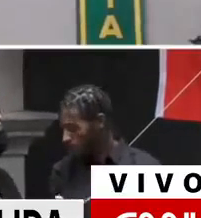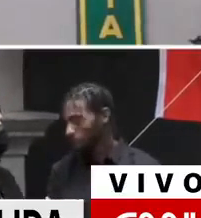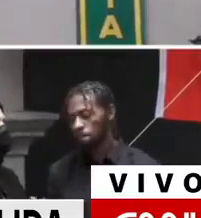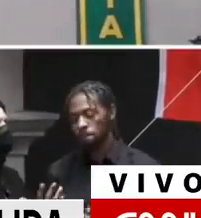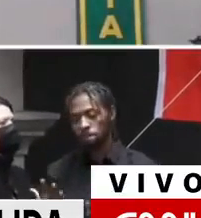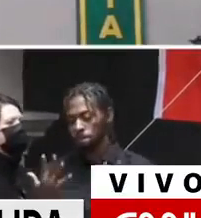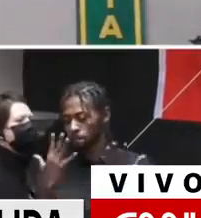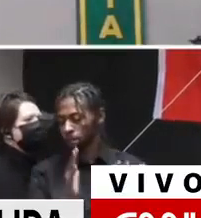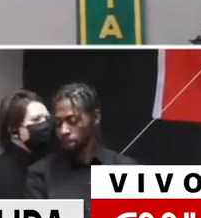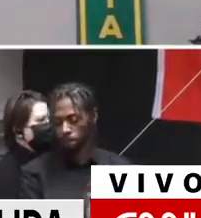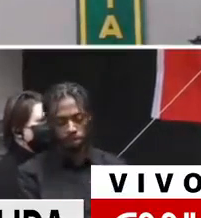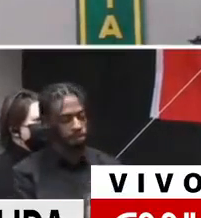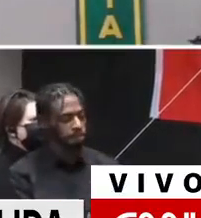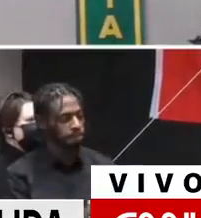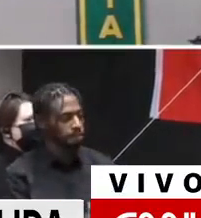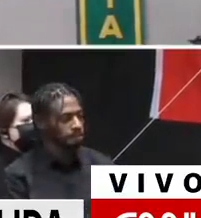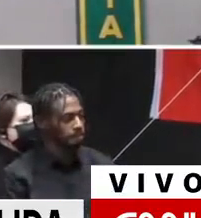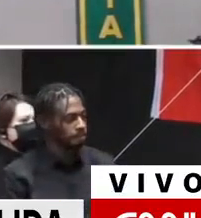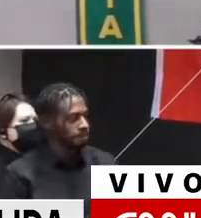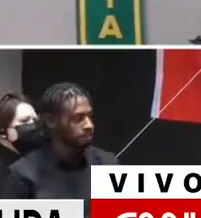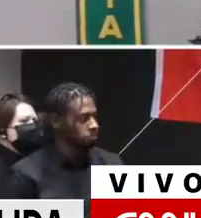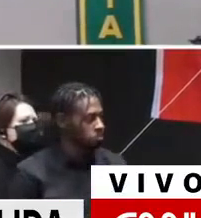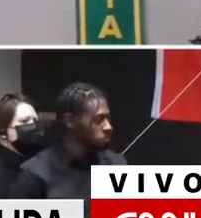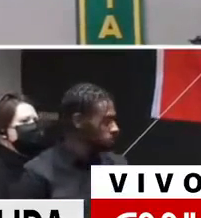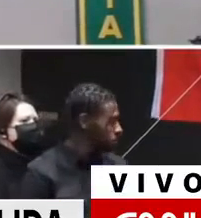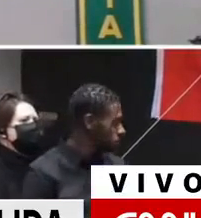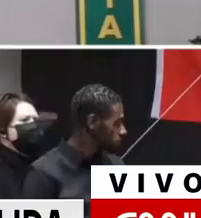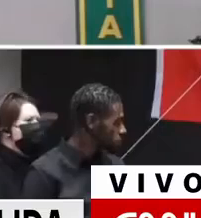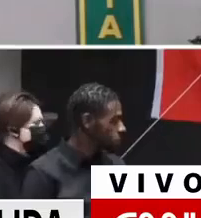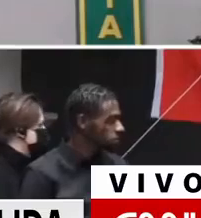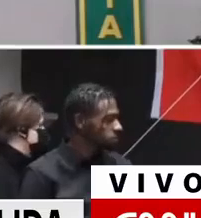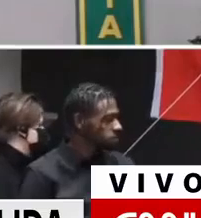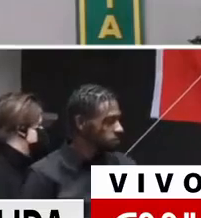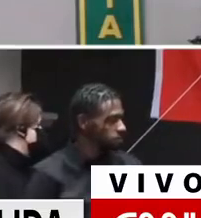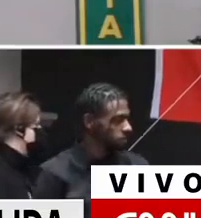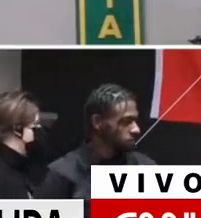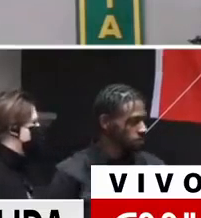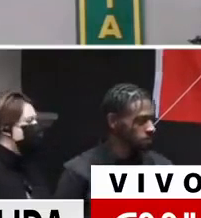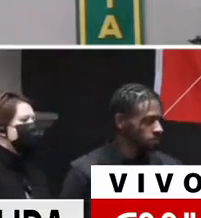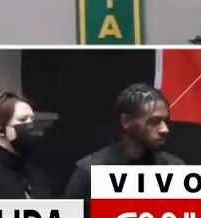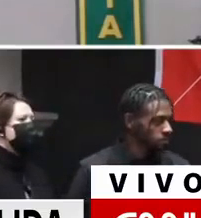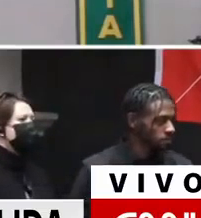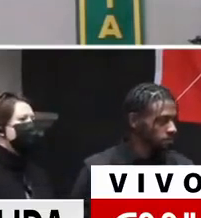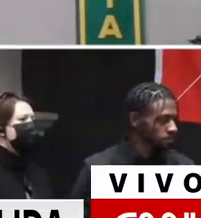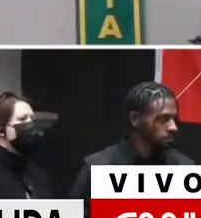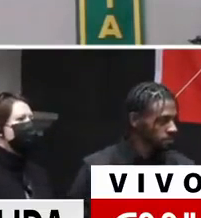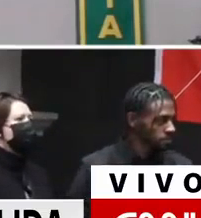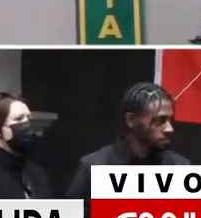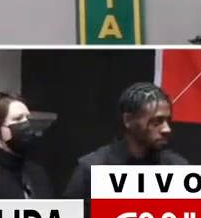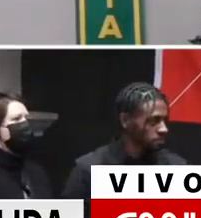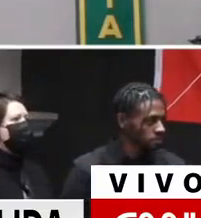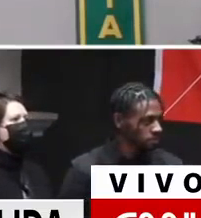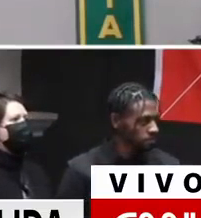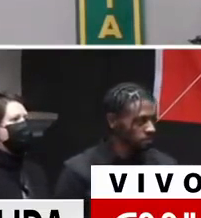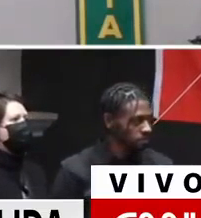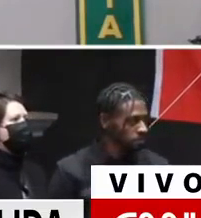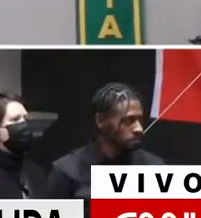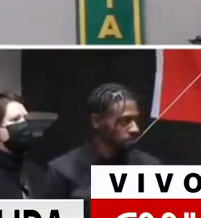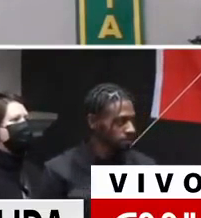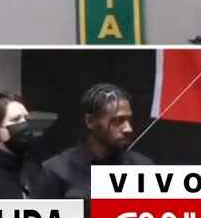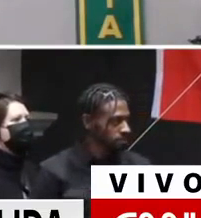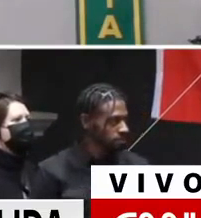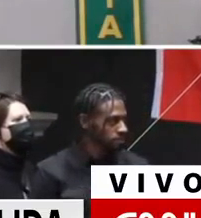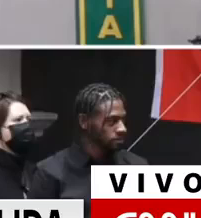A professora Tá ali também que vai entrando falar. agora também. Ela já está falando? Tá entrando ali Ela está agora entrando, também. então ali a gente vai acompanhar